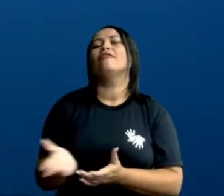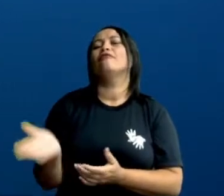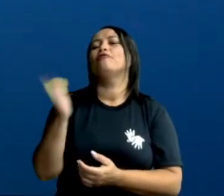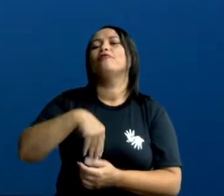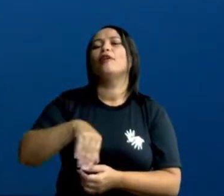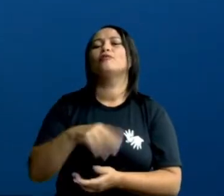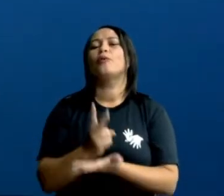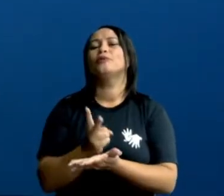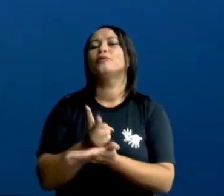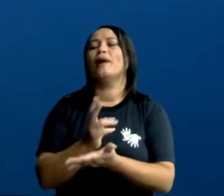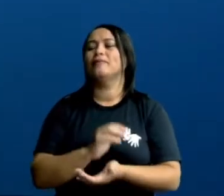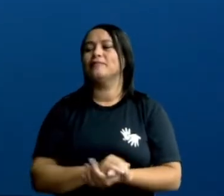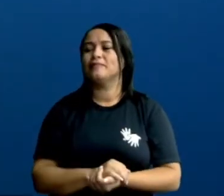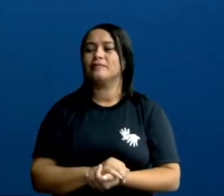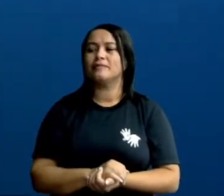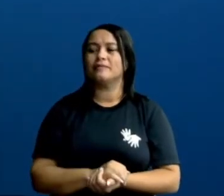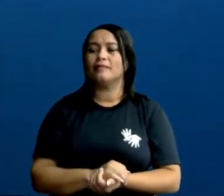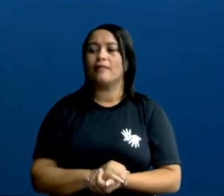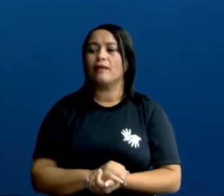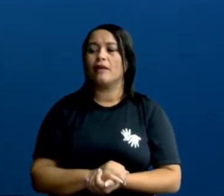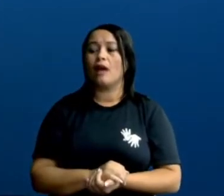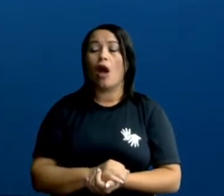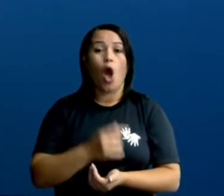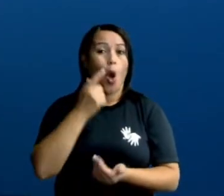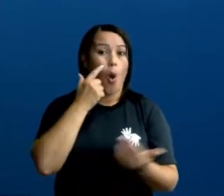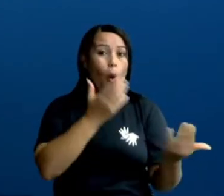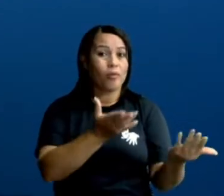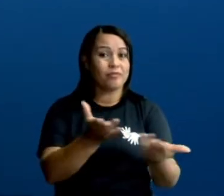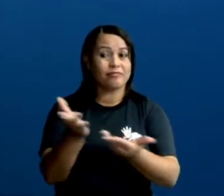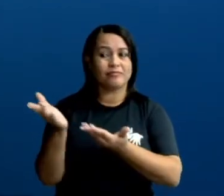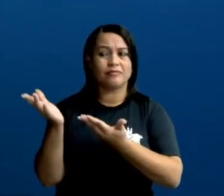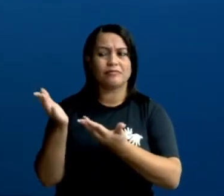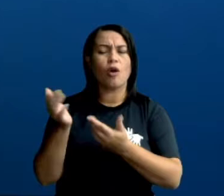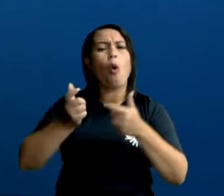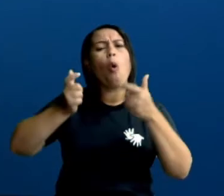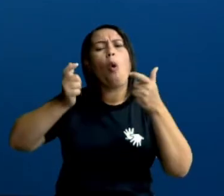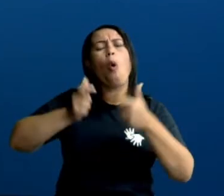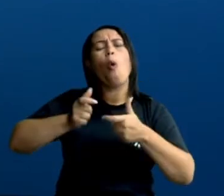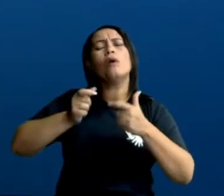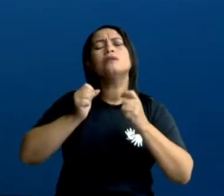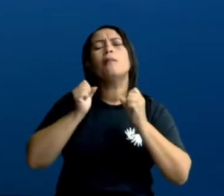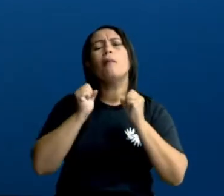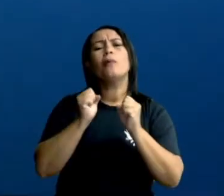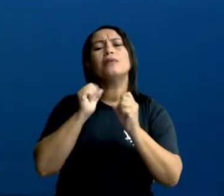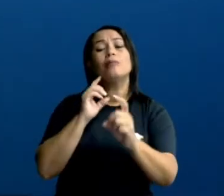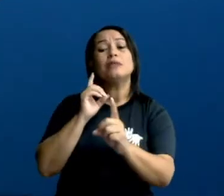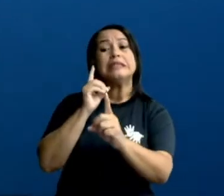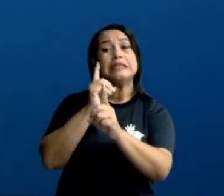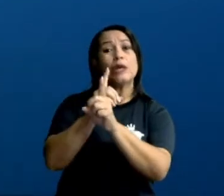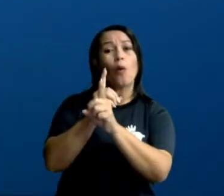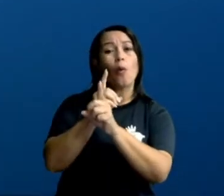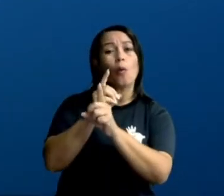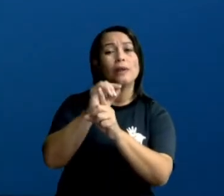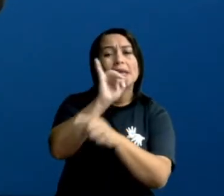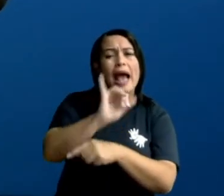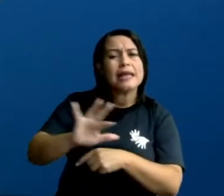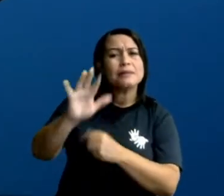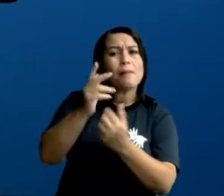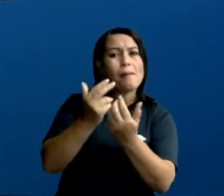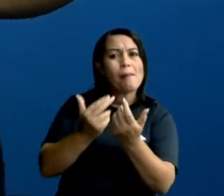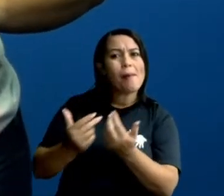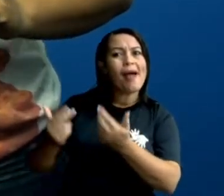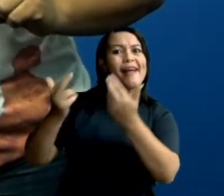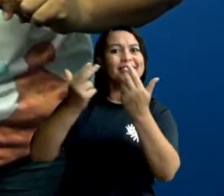Vamos lá, vamos continuar. Olha aqui, onde nós podemos encontrar essas